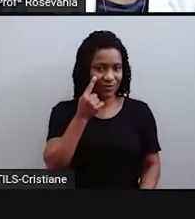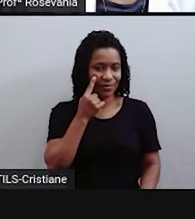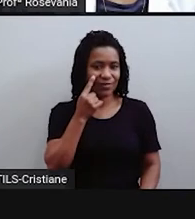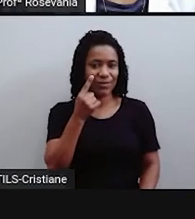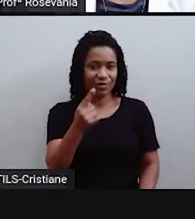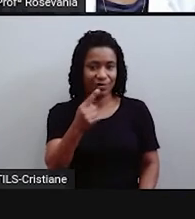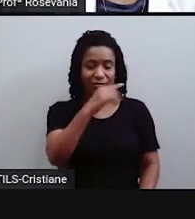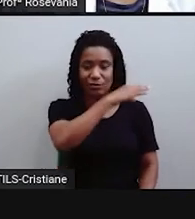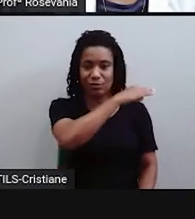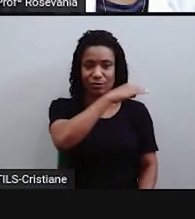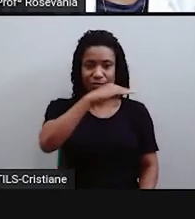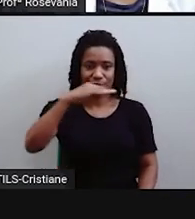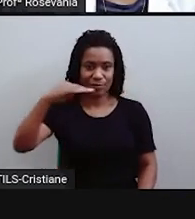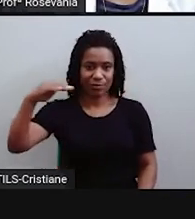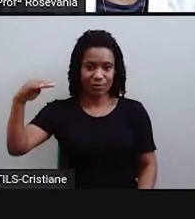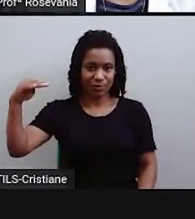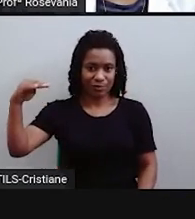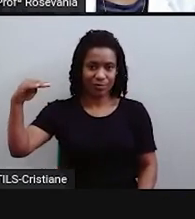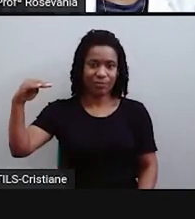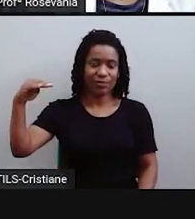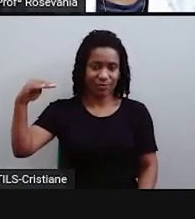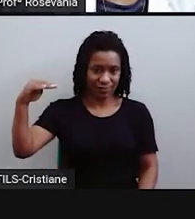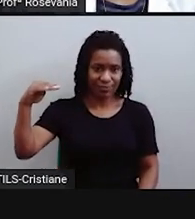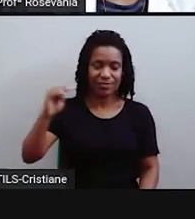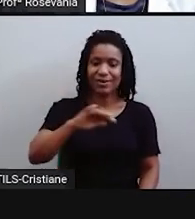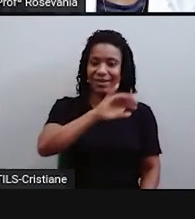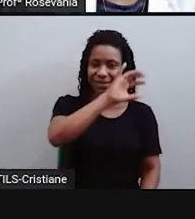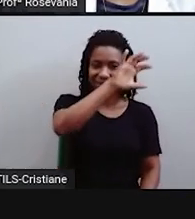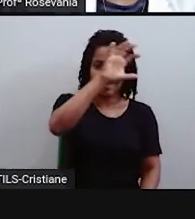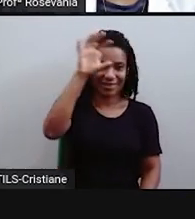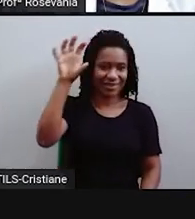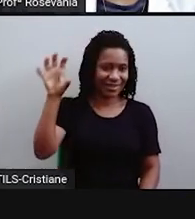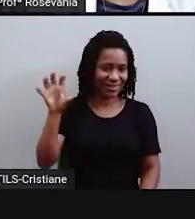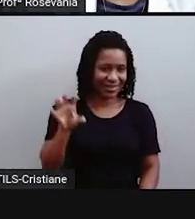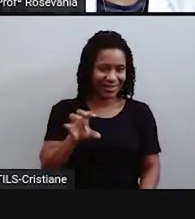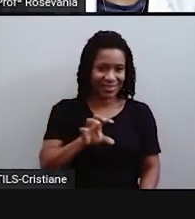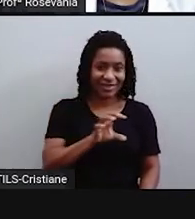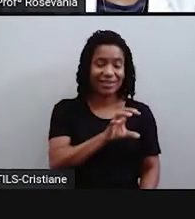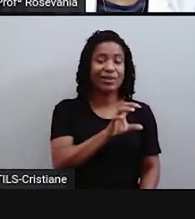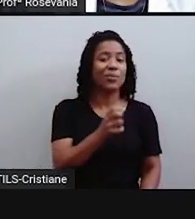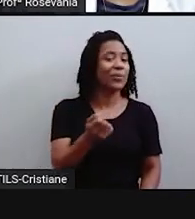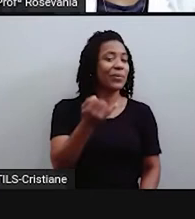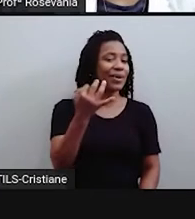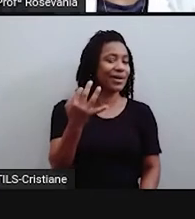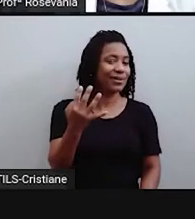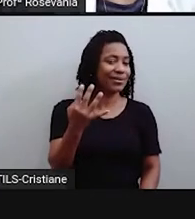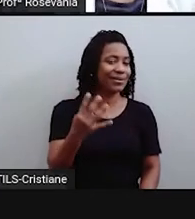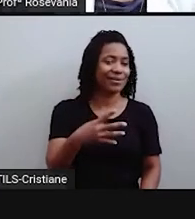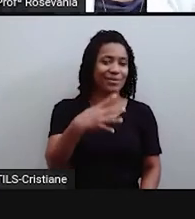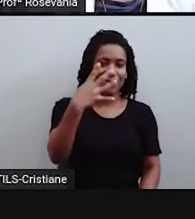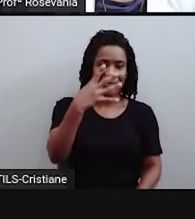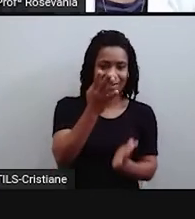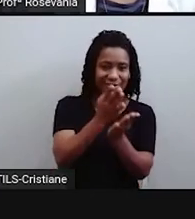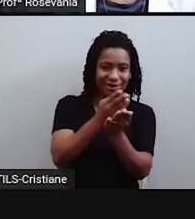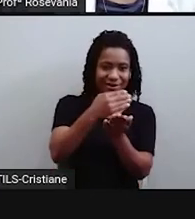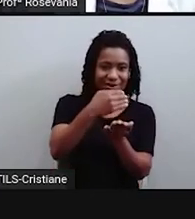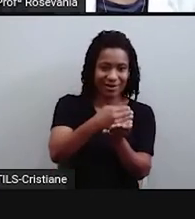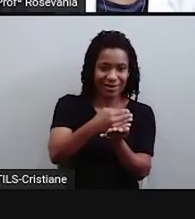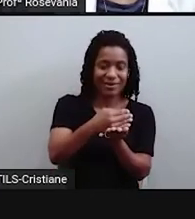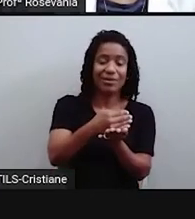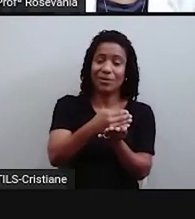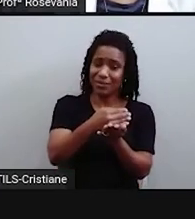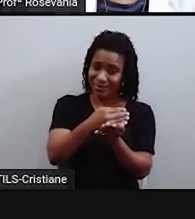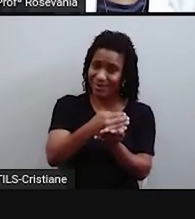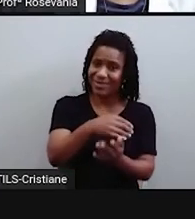no meio, que formou esses quatro quadrantes aqui de 90 graus, ou, né, o espaço de 90, eu achei o